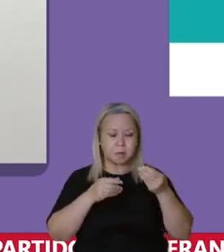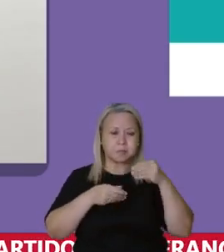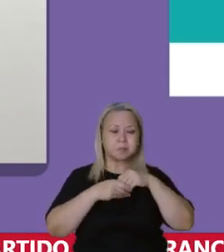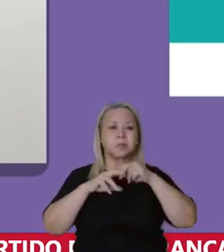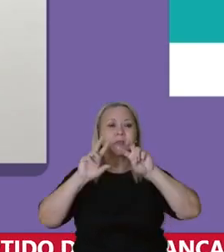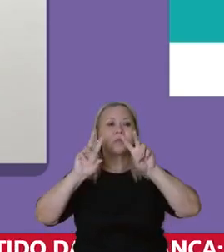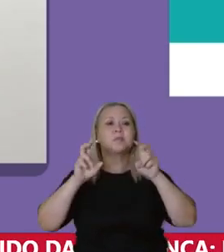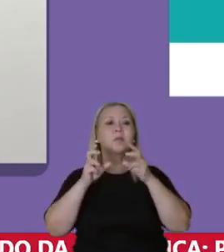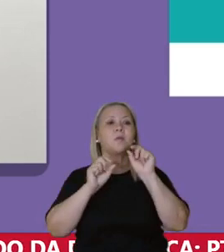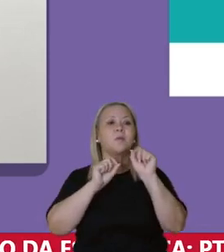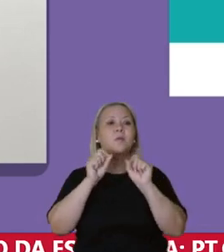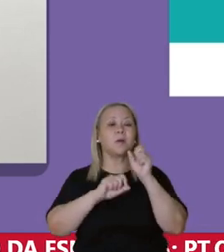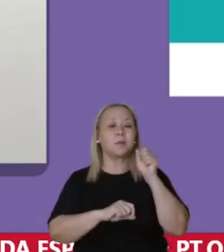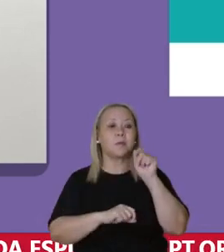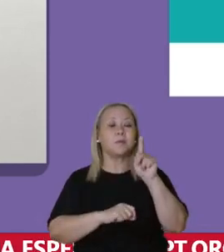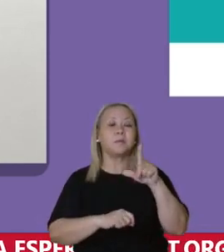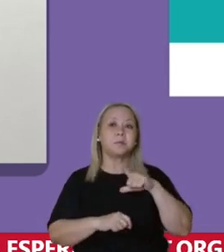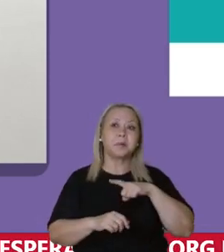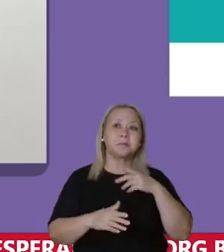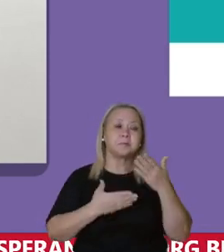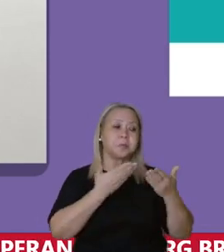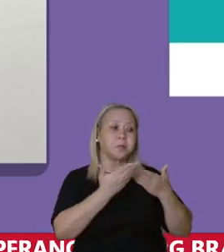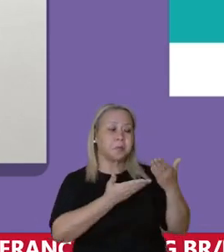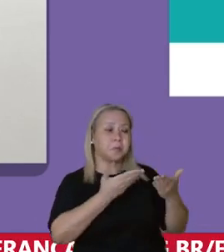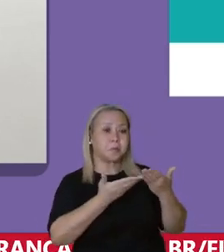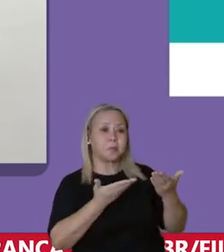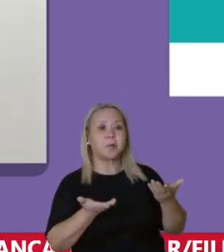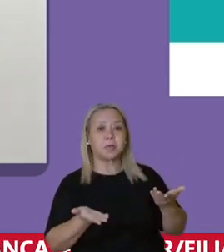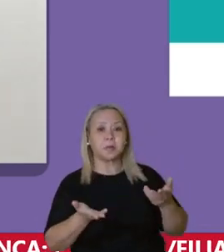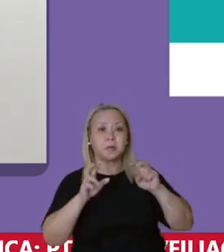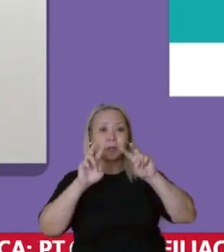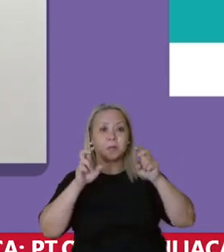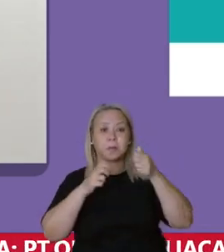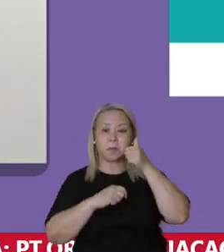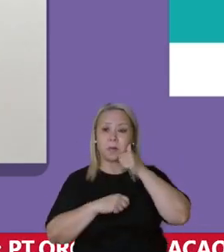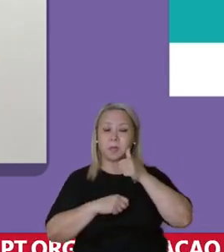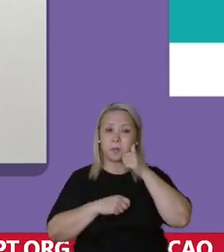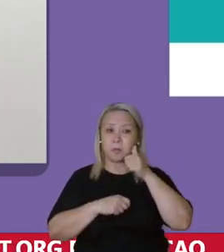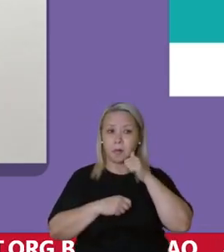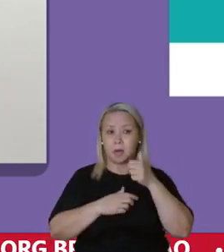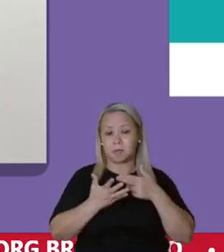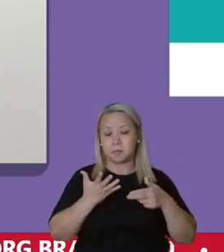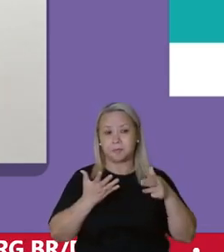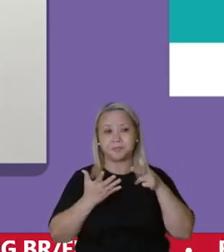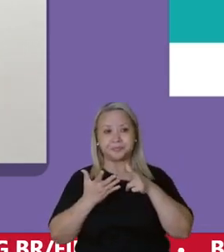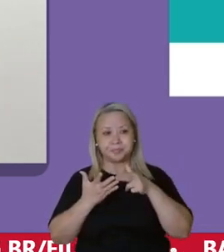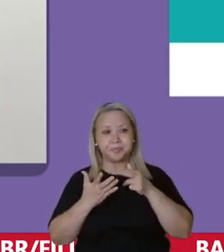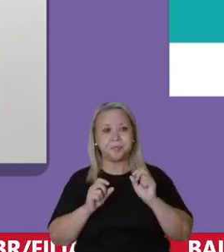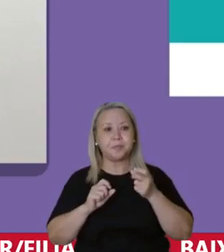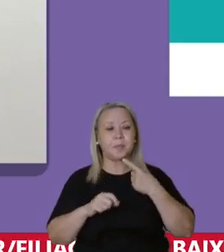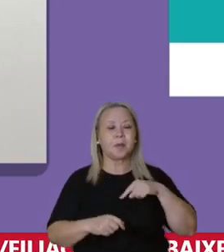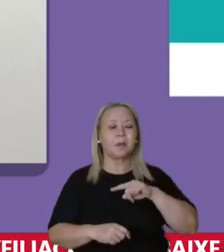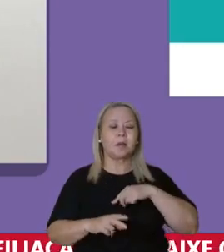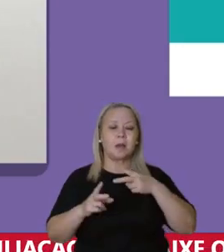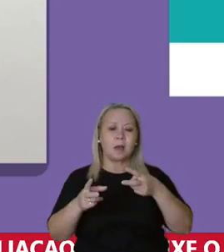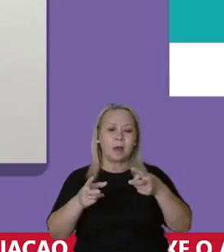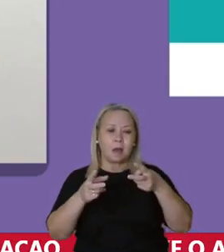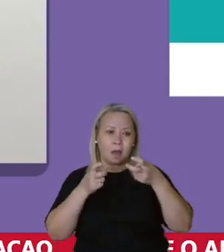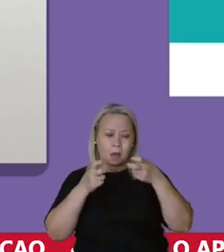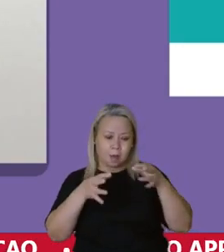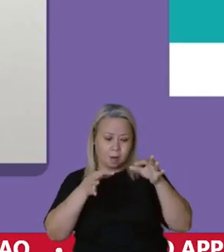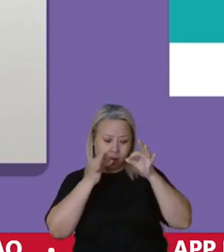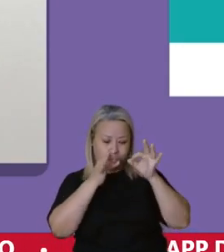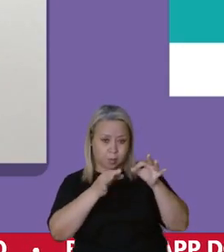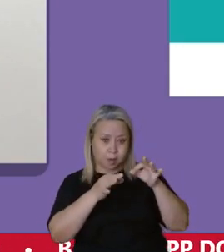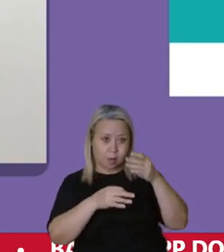de o que a Previdência tem a ver com o tema das mulheres deste curso. Se nós observarmos, o Brasil é um